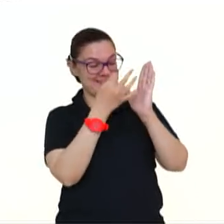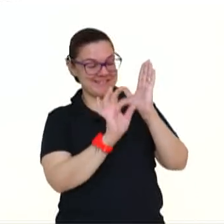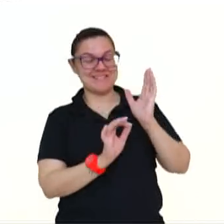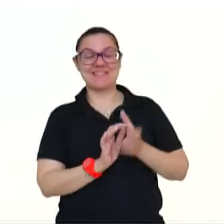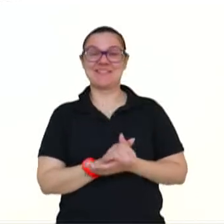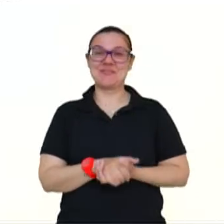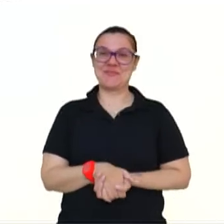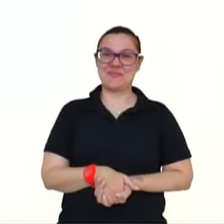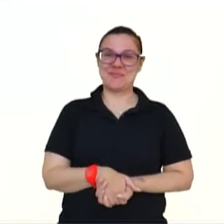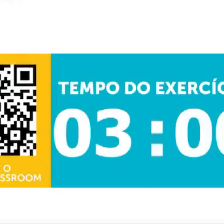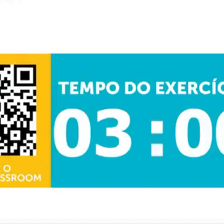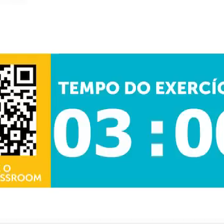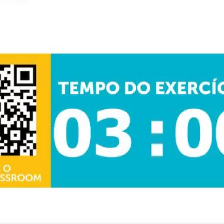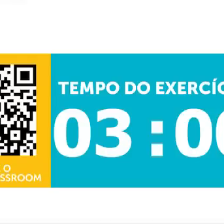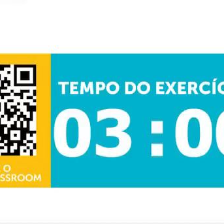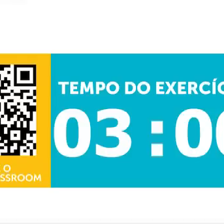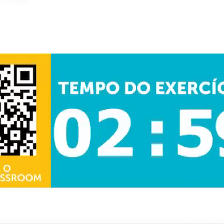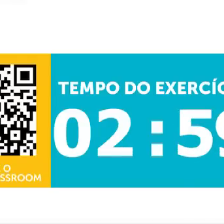a correção.